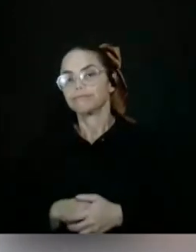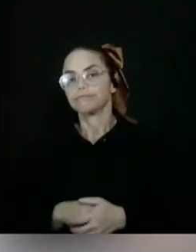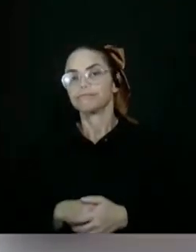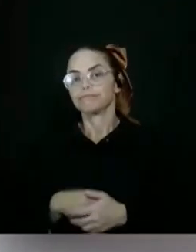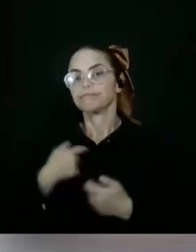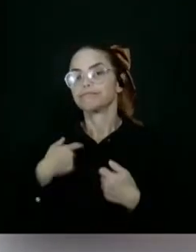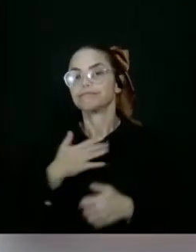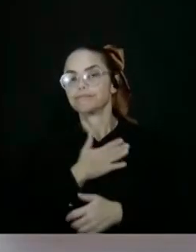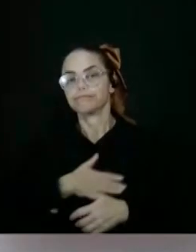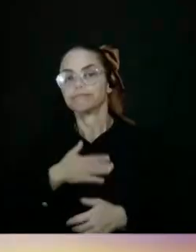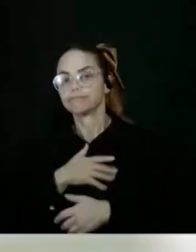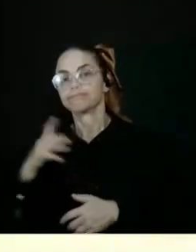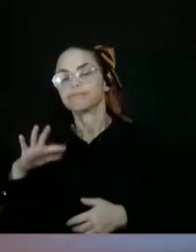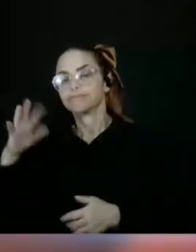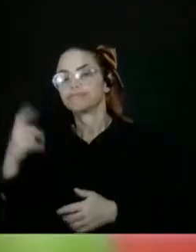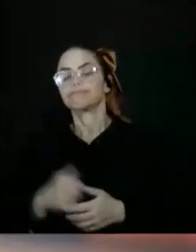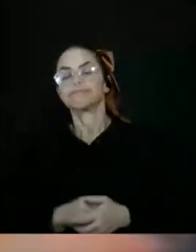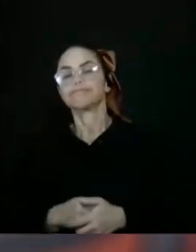que acontecesse.